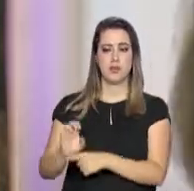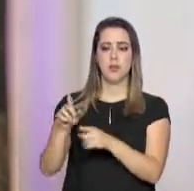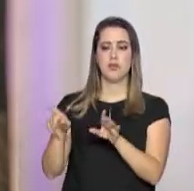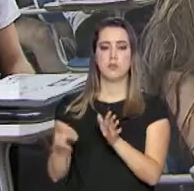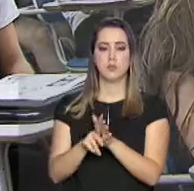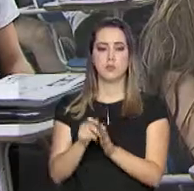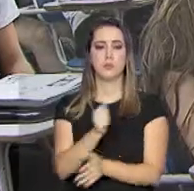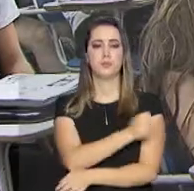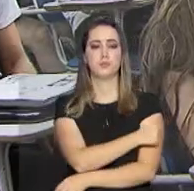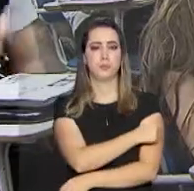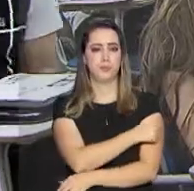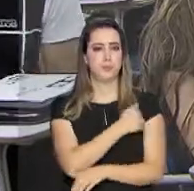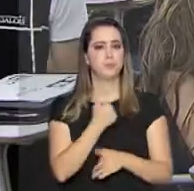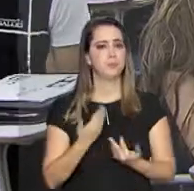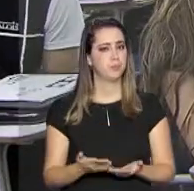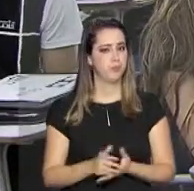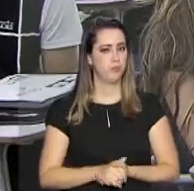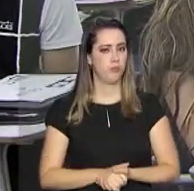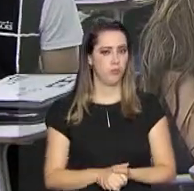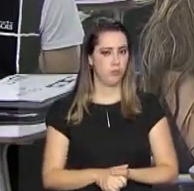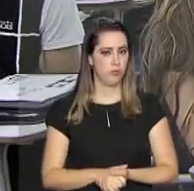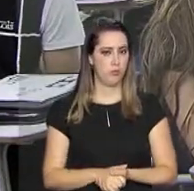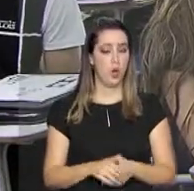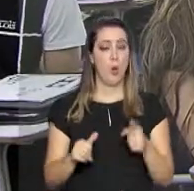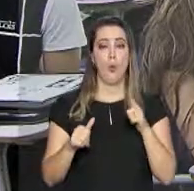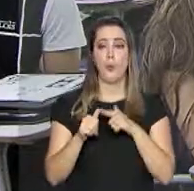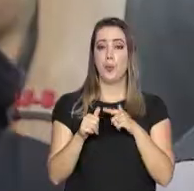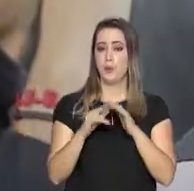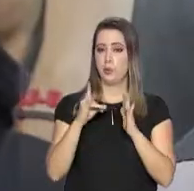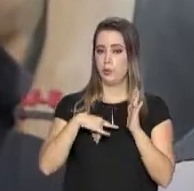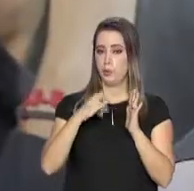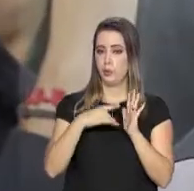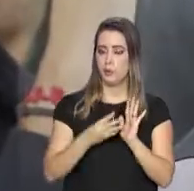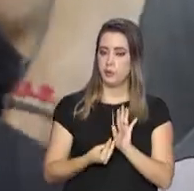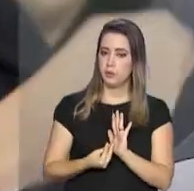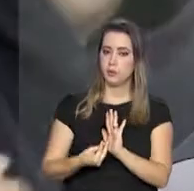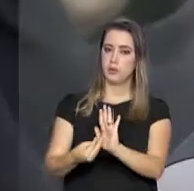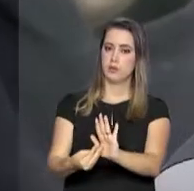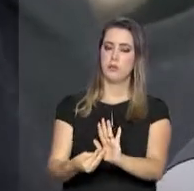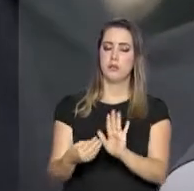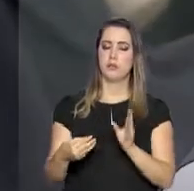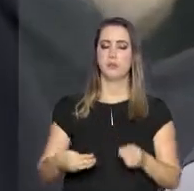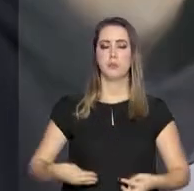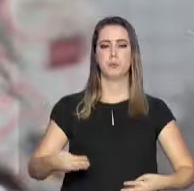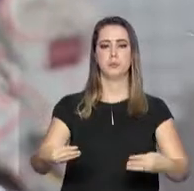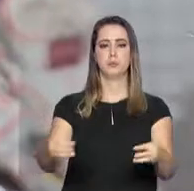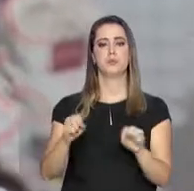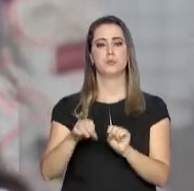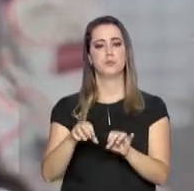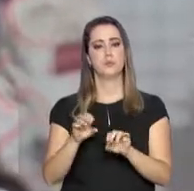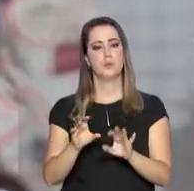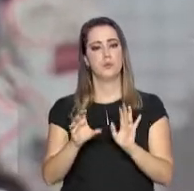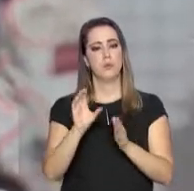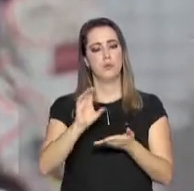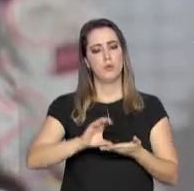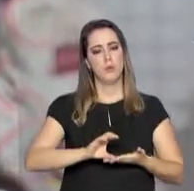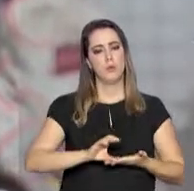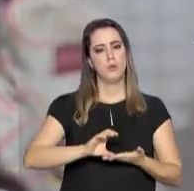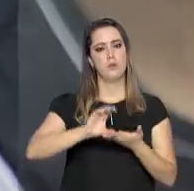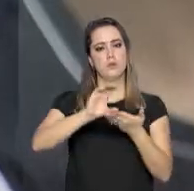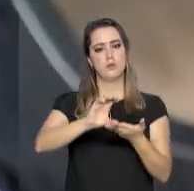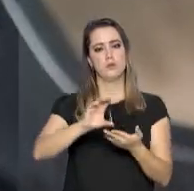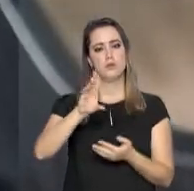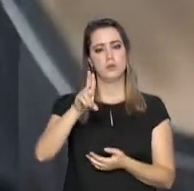estudantes a primeira versão da base nacional comum curricular foi entregue pelo ministério da educação ao conselho nacional de educação